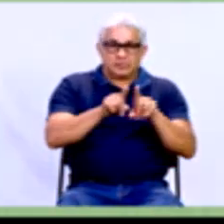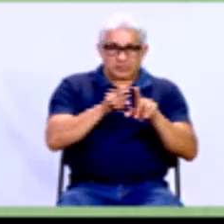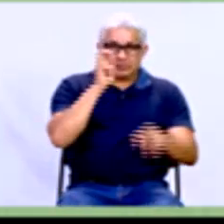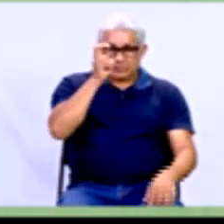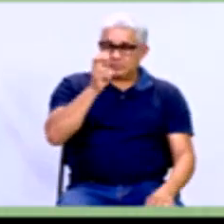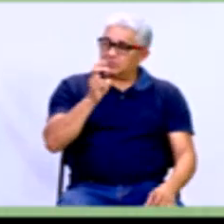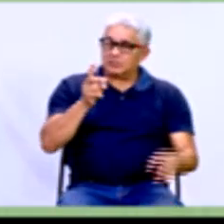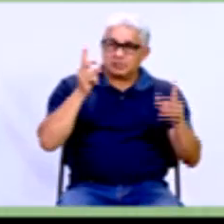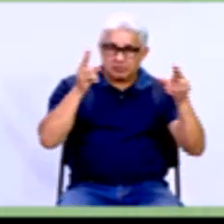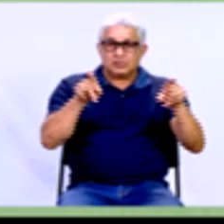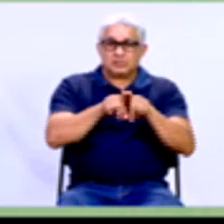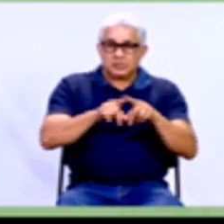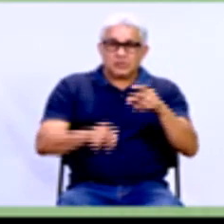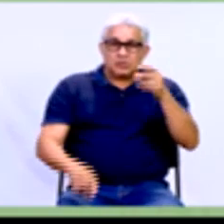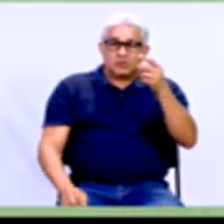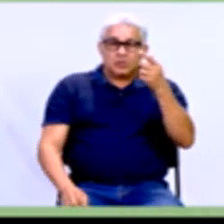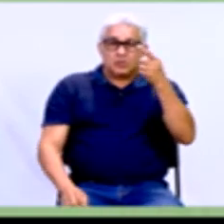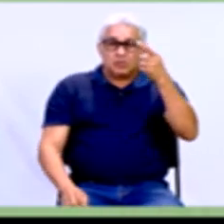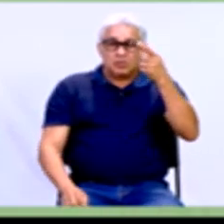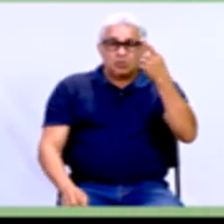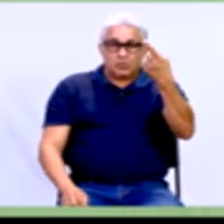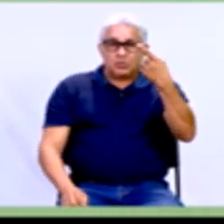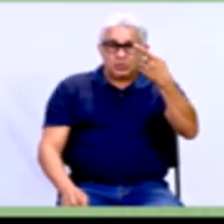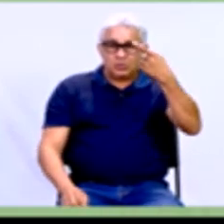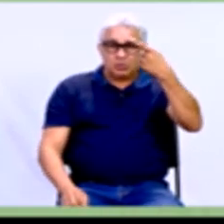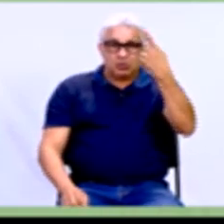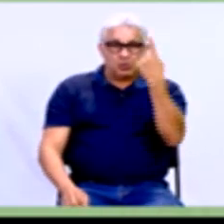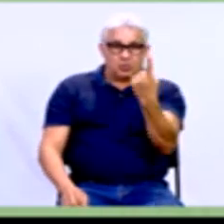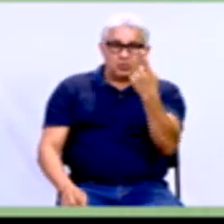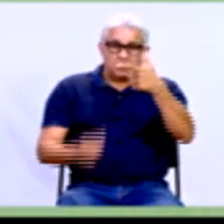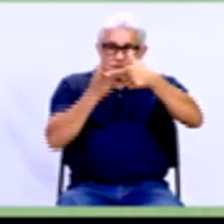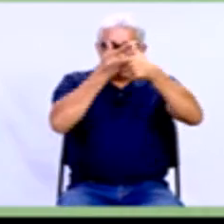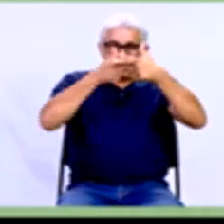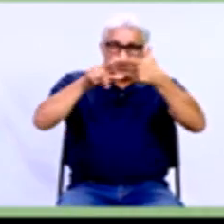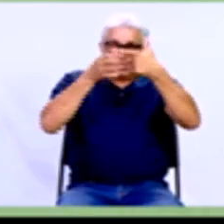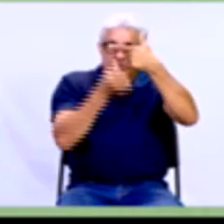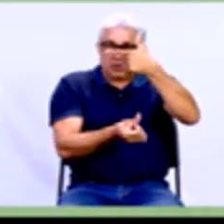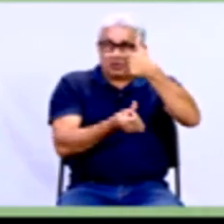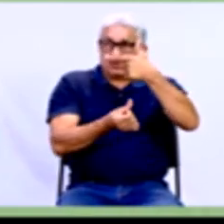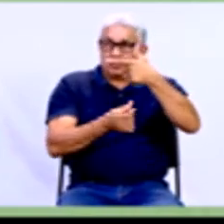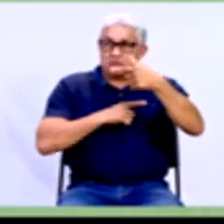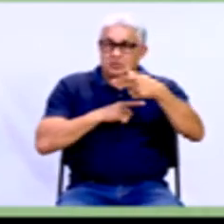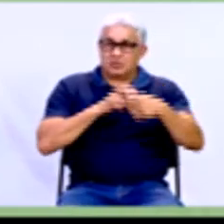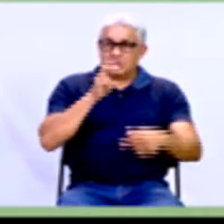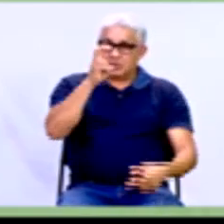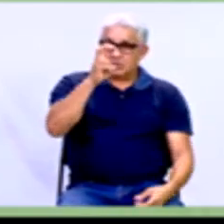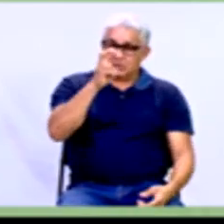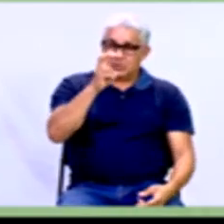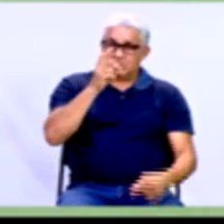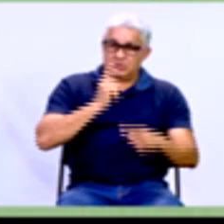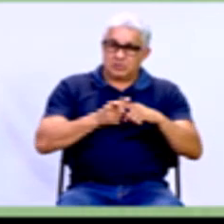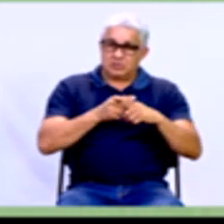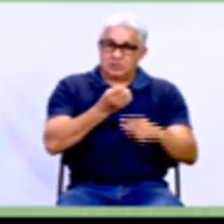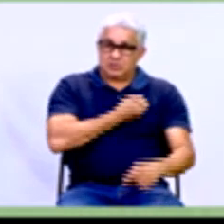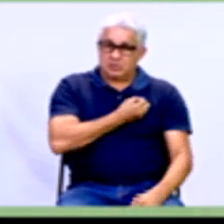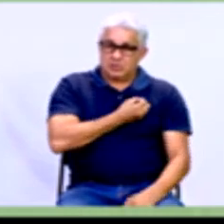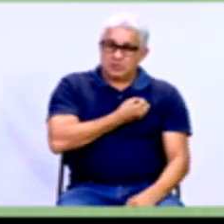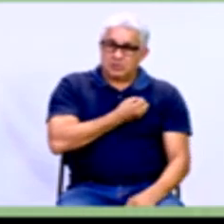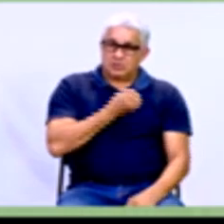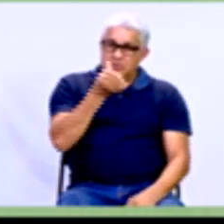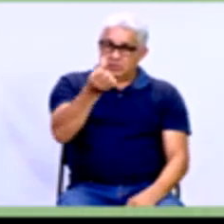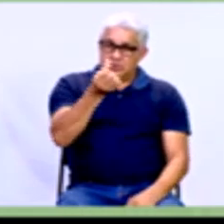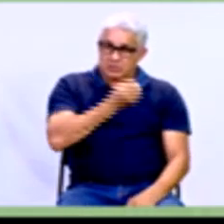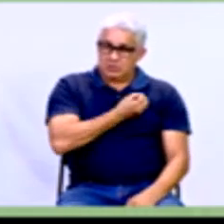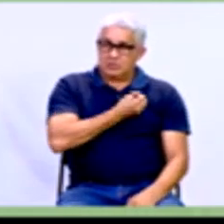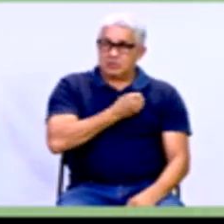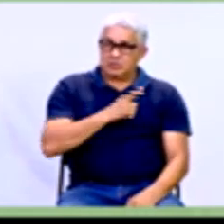1 em 6. Por quê? Porque a gente também só tem um 5 no dado de 6 números. Então, vai ser 1